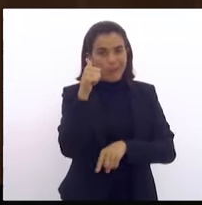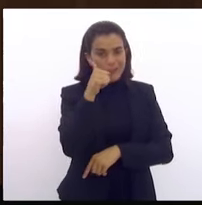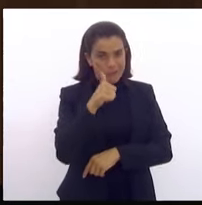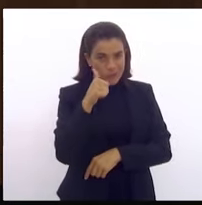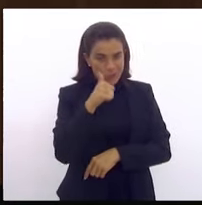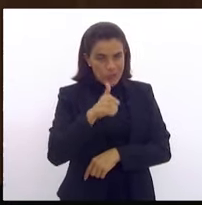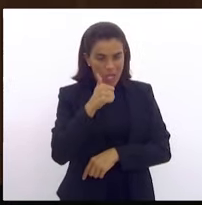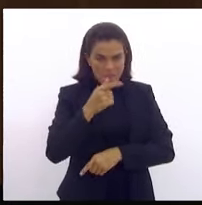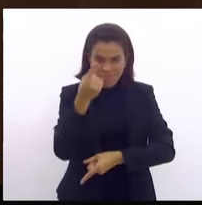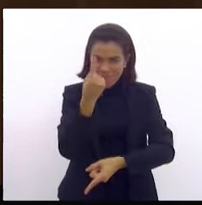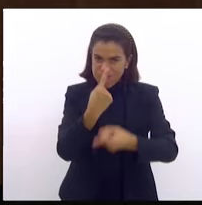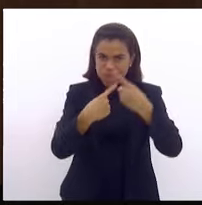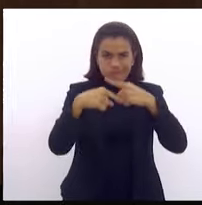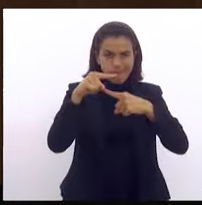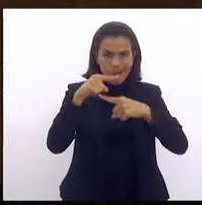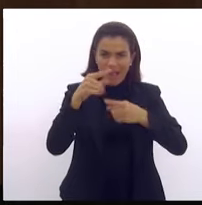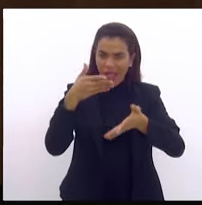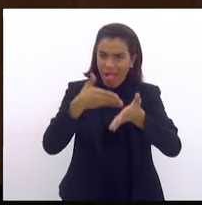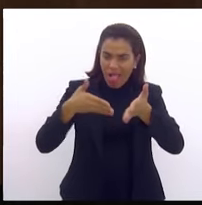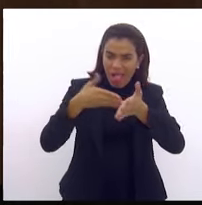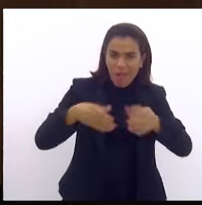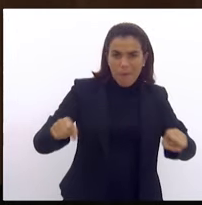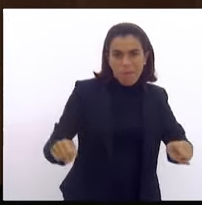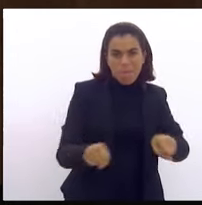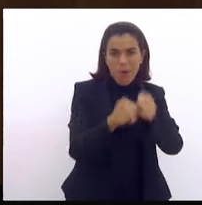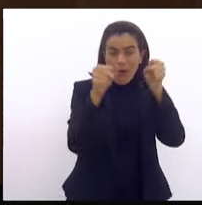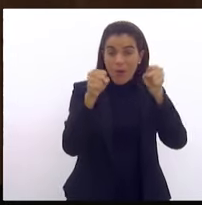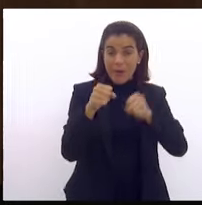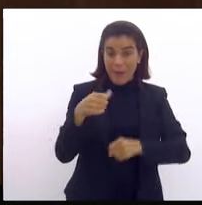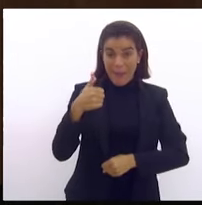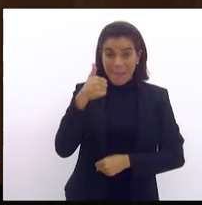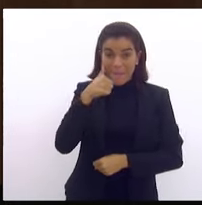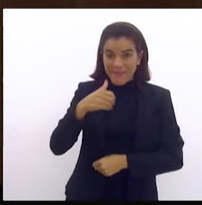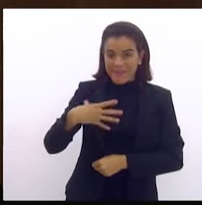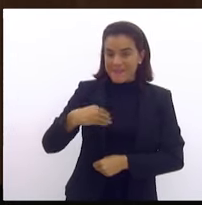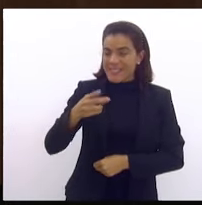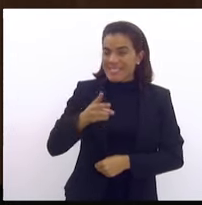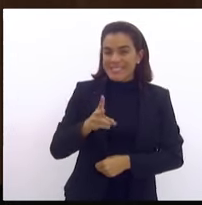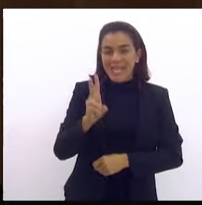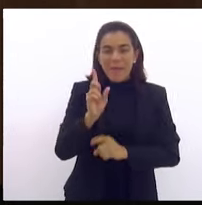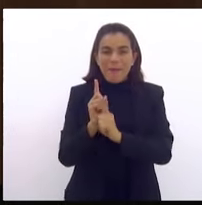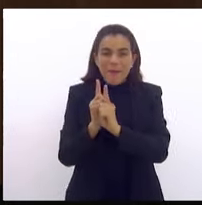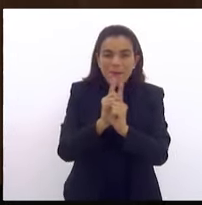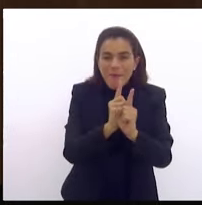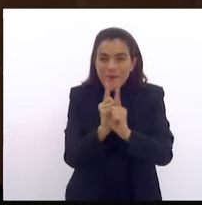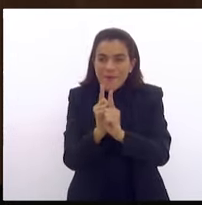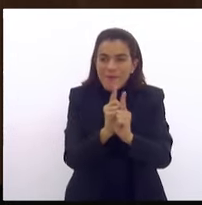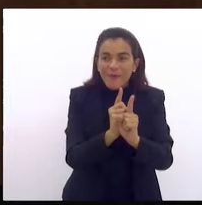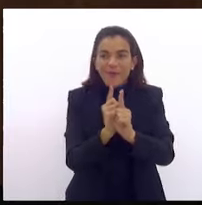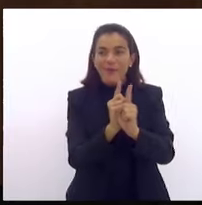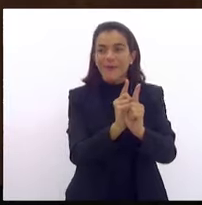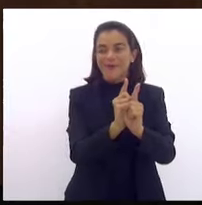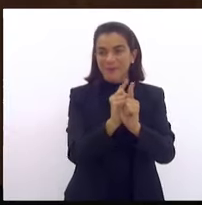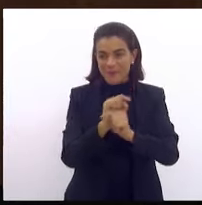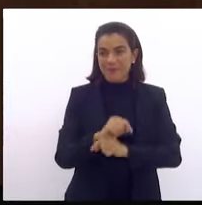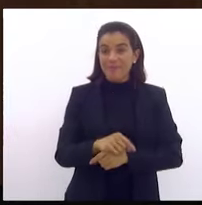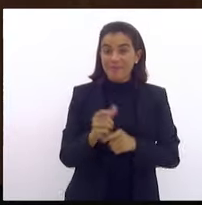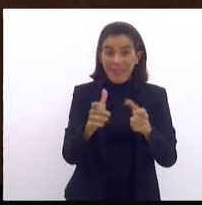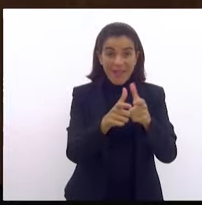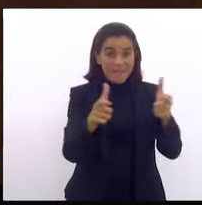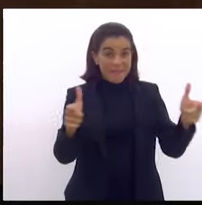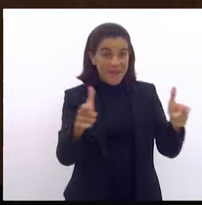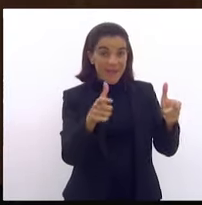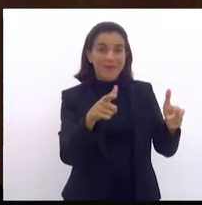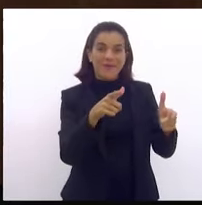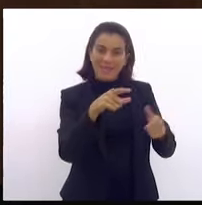estão superando essa barreira. A minha filha sempre me acompanhou, e aqui eu tive a informação que a maioria